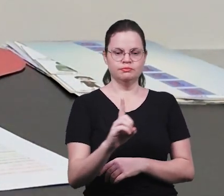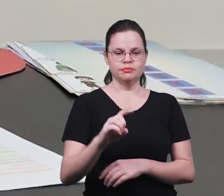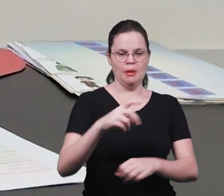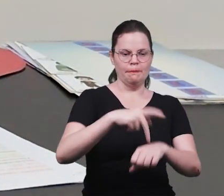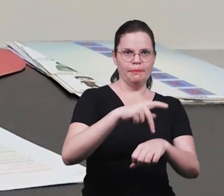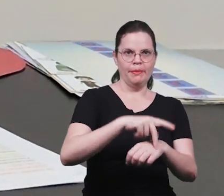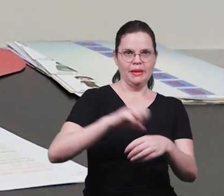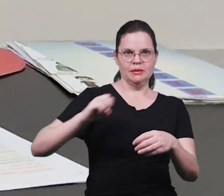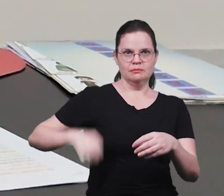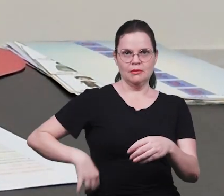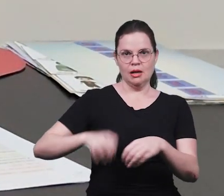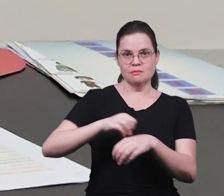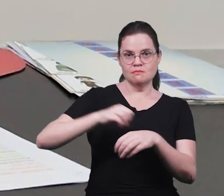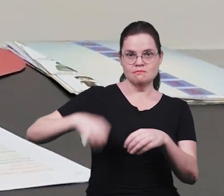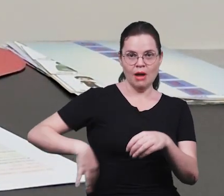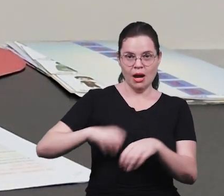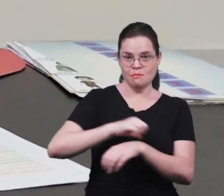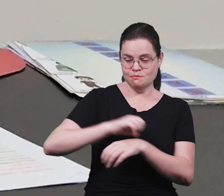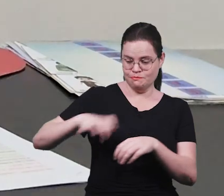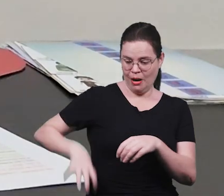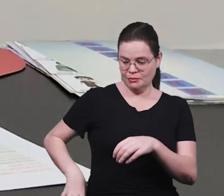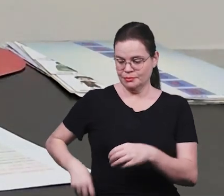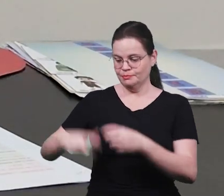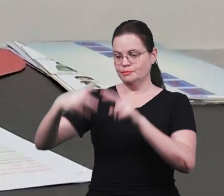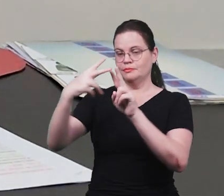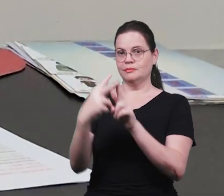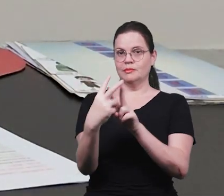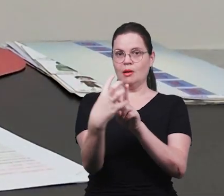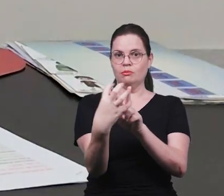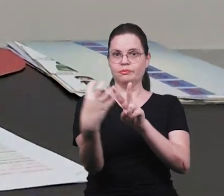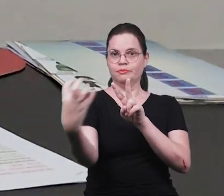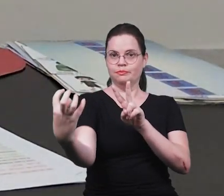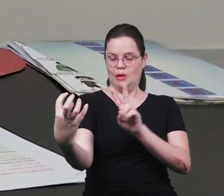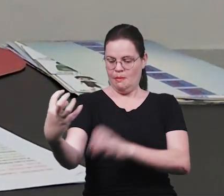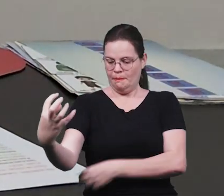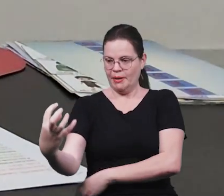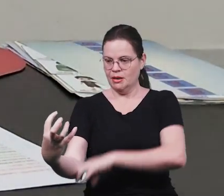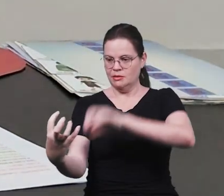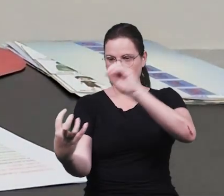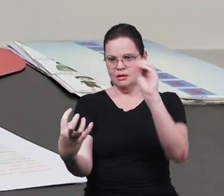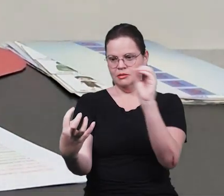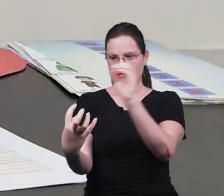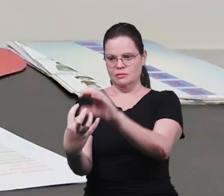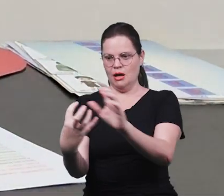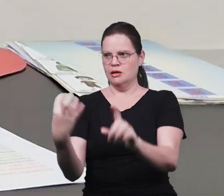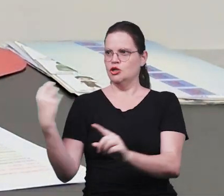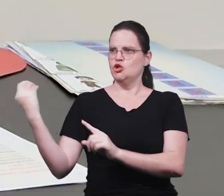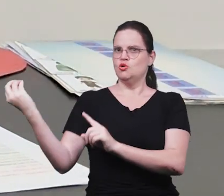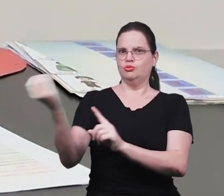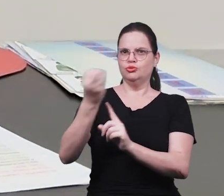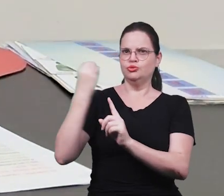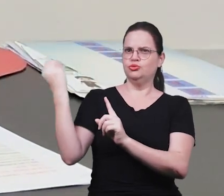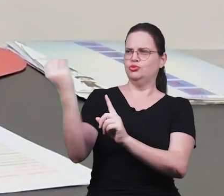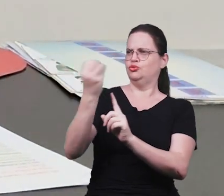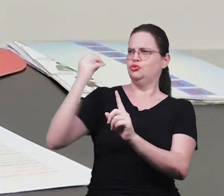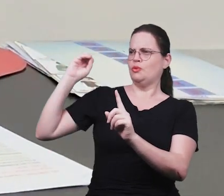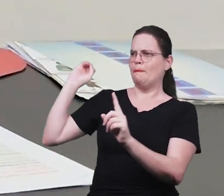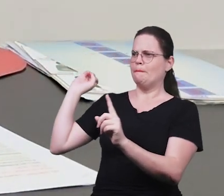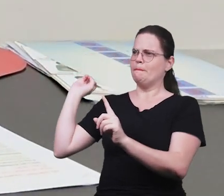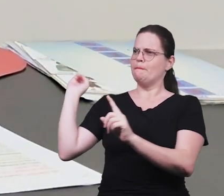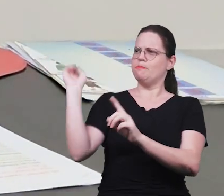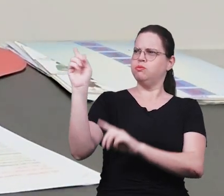uma funda, e ele com uma pedra, ele venceu Golias. Crianças, através da